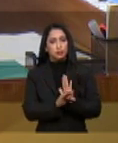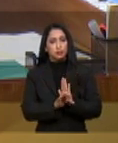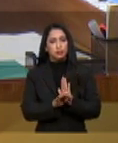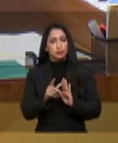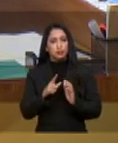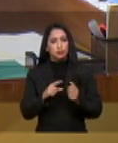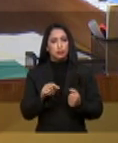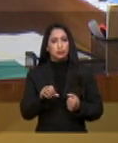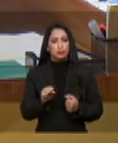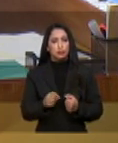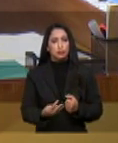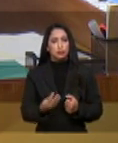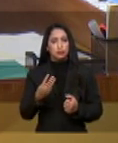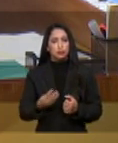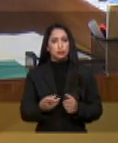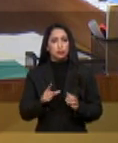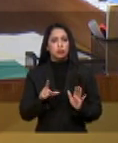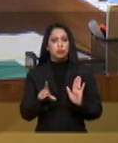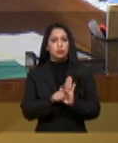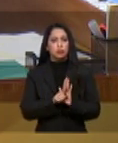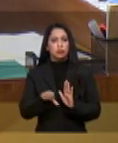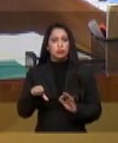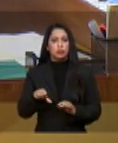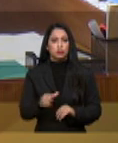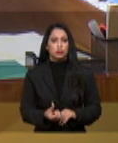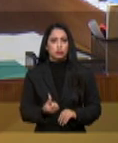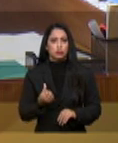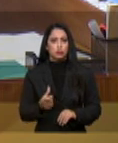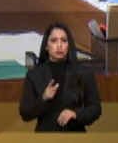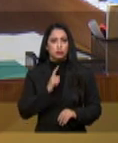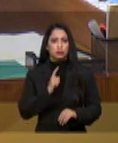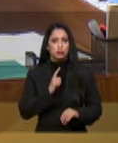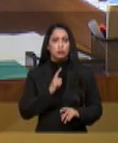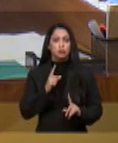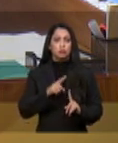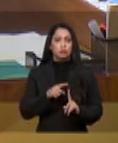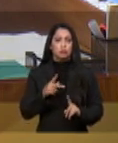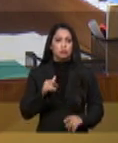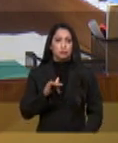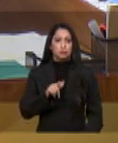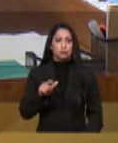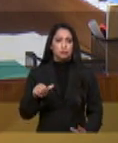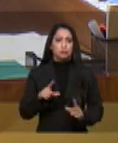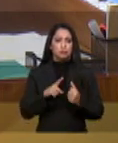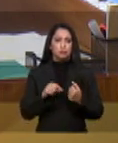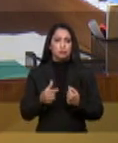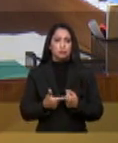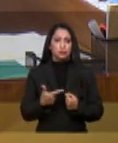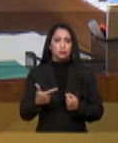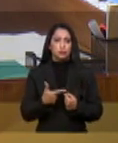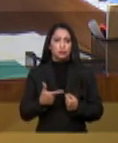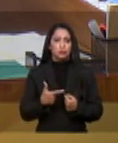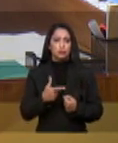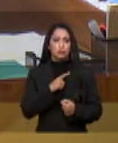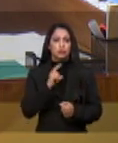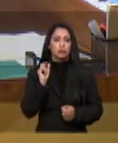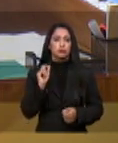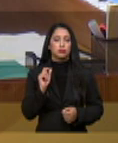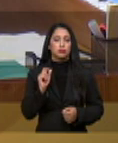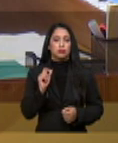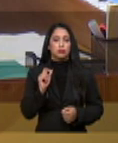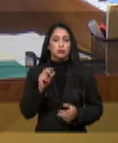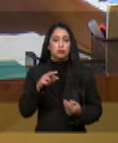83 da Lei 9.430, de 96, que mencionava o tipo penal do artigo 2º da Lei 8.137, de 90,